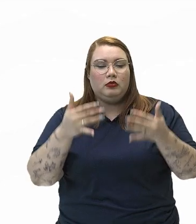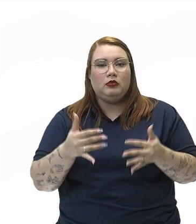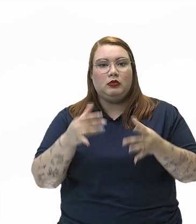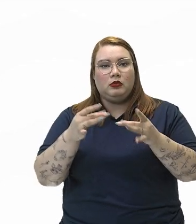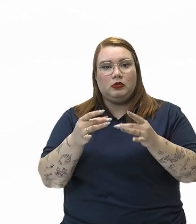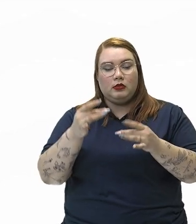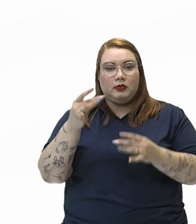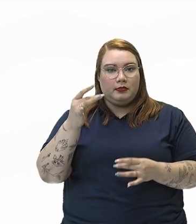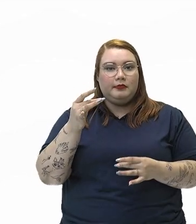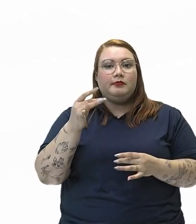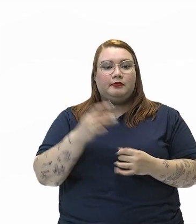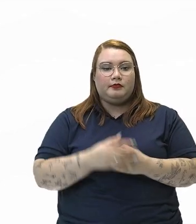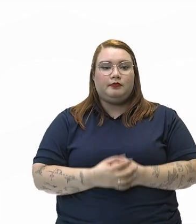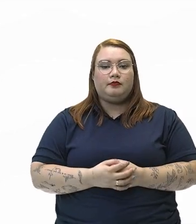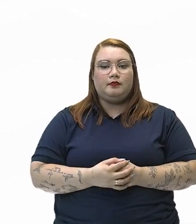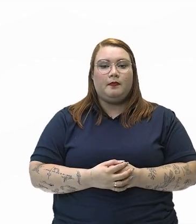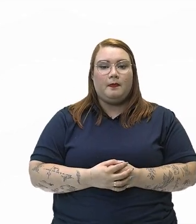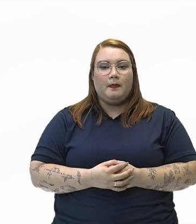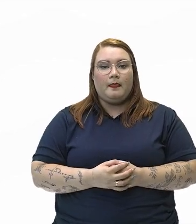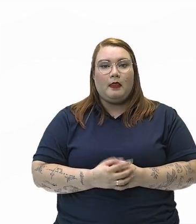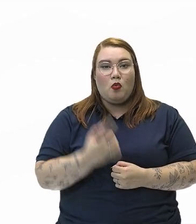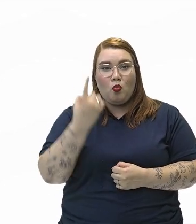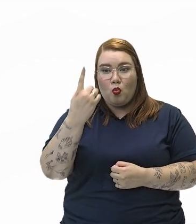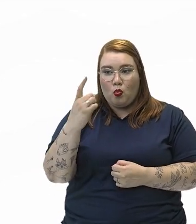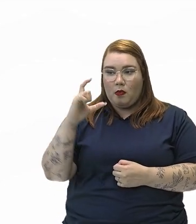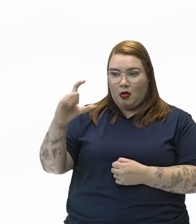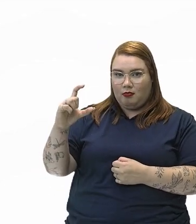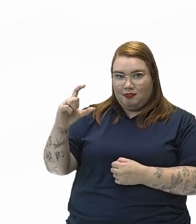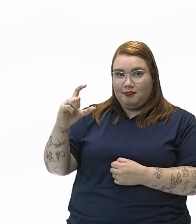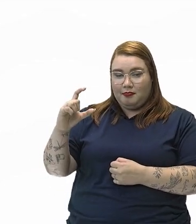explicadinho, direitinho. Uma pilha ela pode